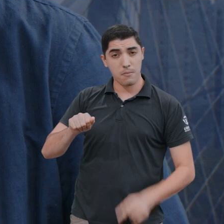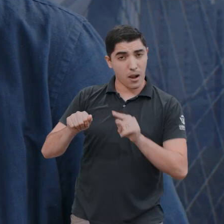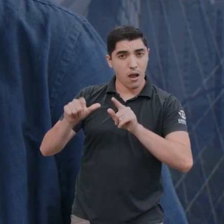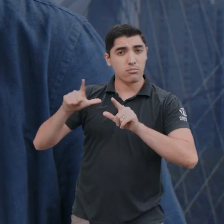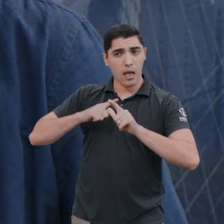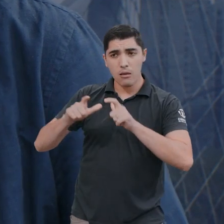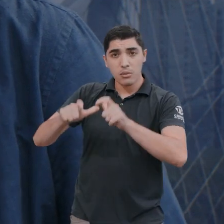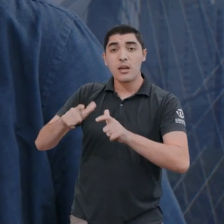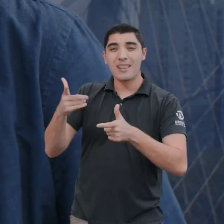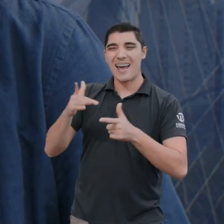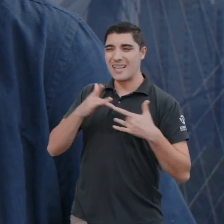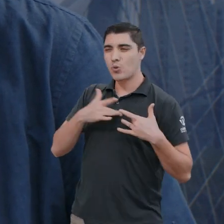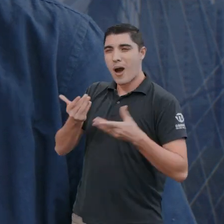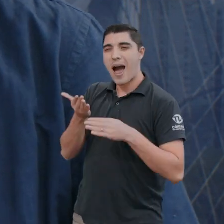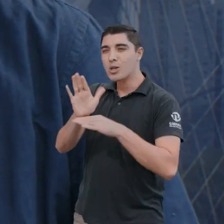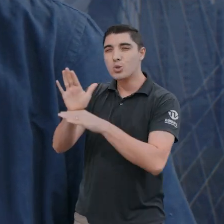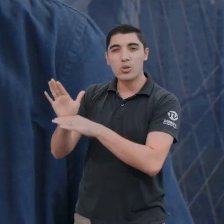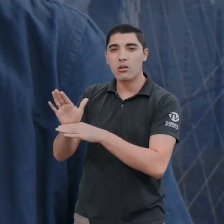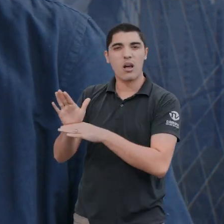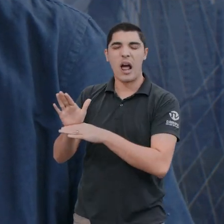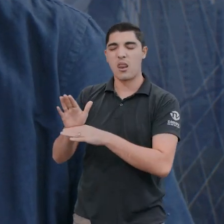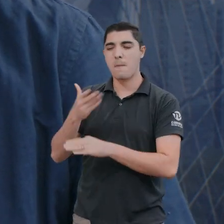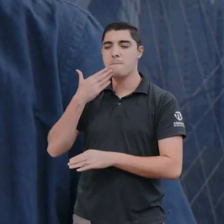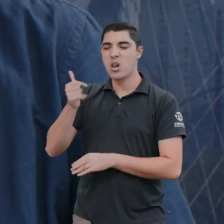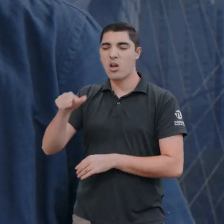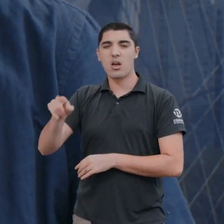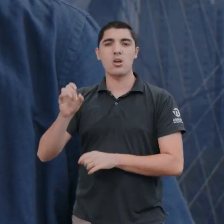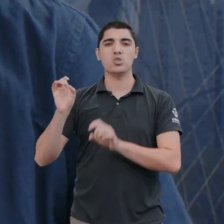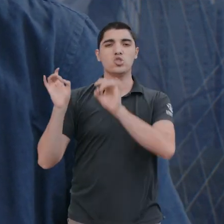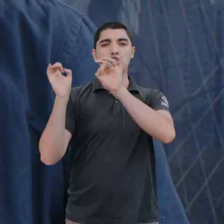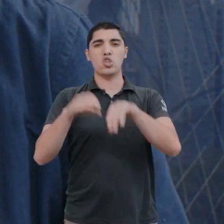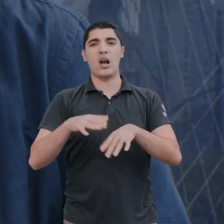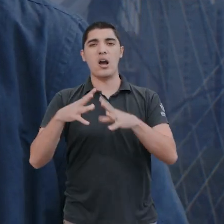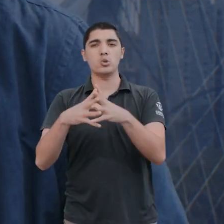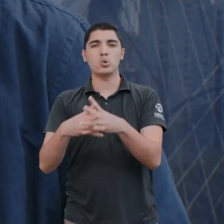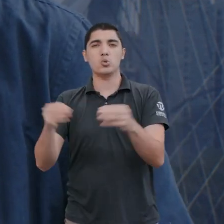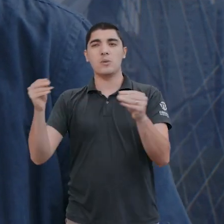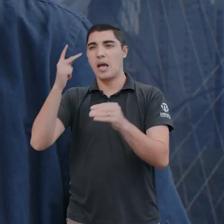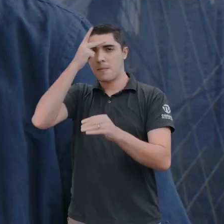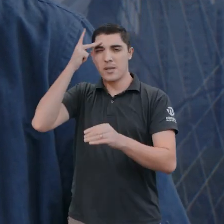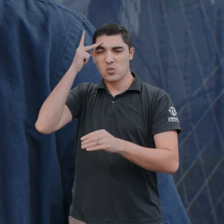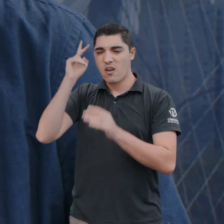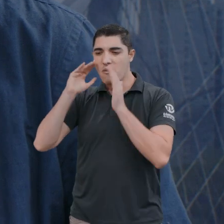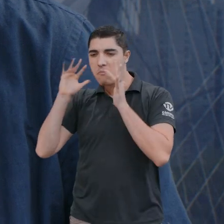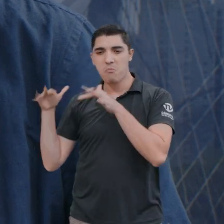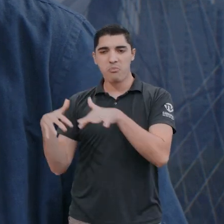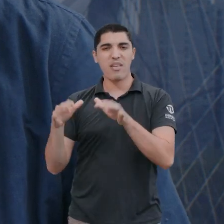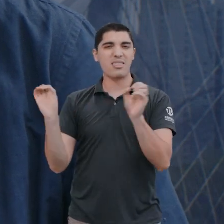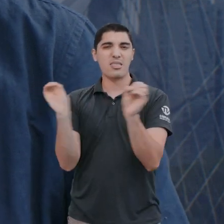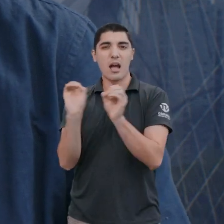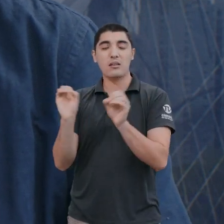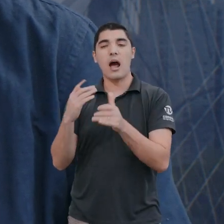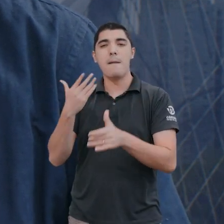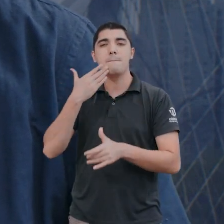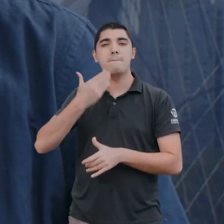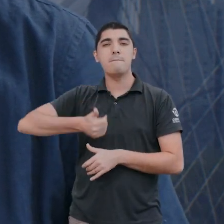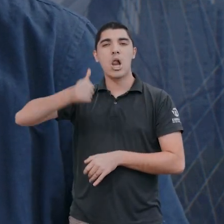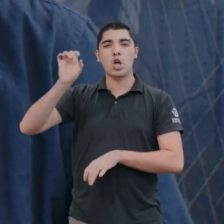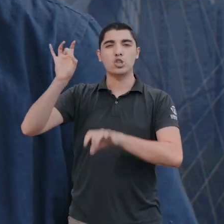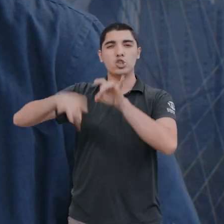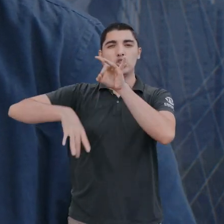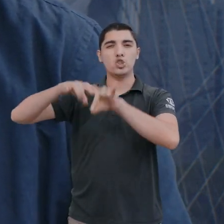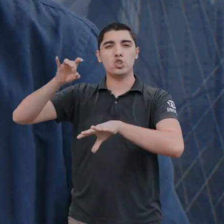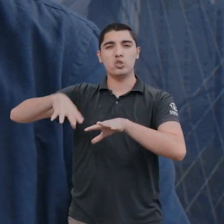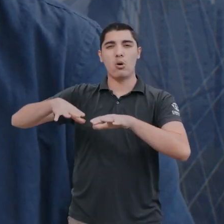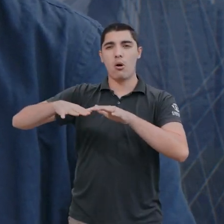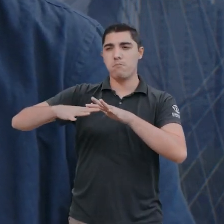reaproveitar essa peça que já foi produzida, eles preferem que essa peça suma dos olhos da população e eles preferem que essa peça